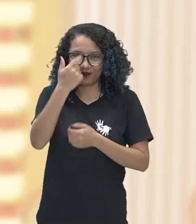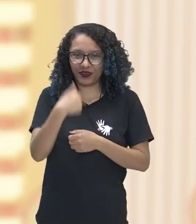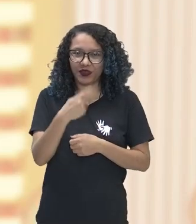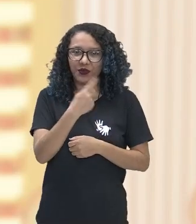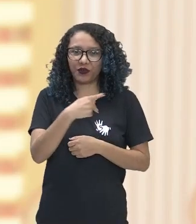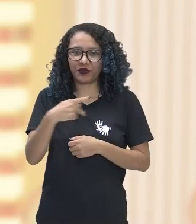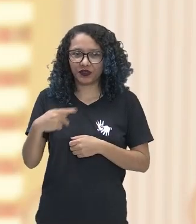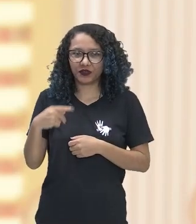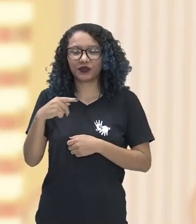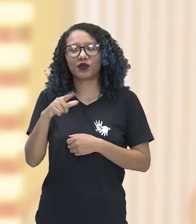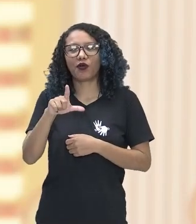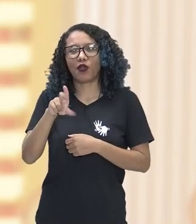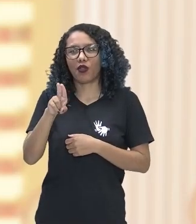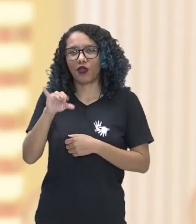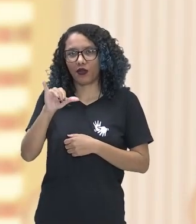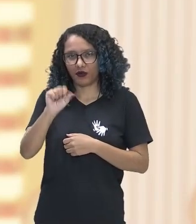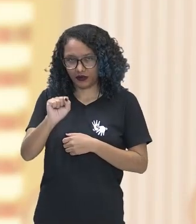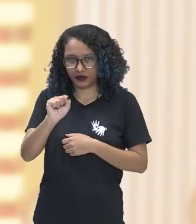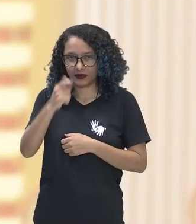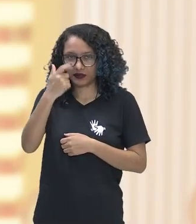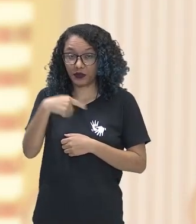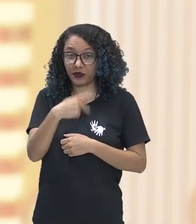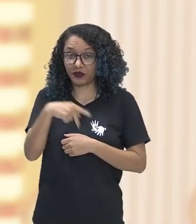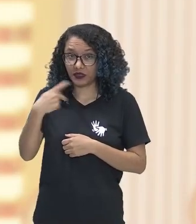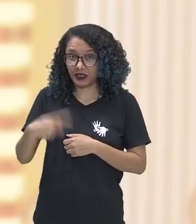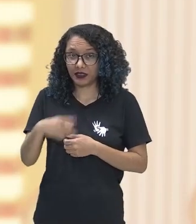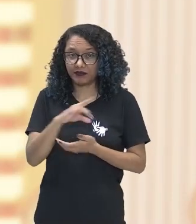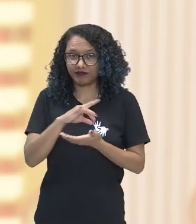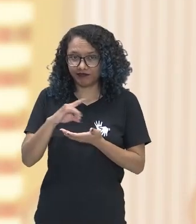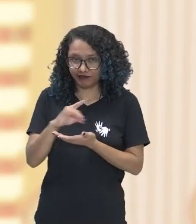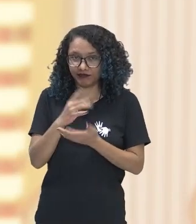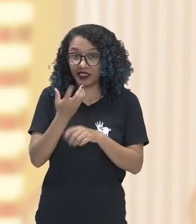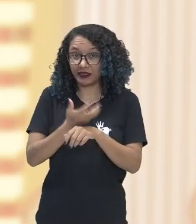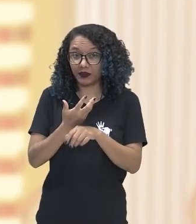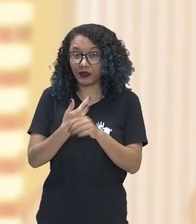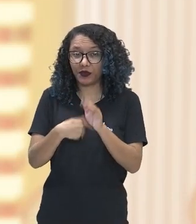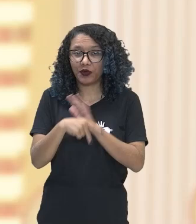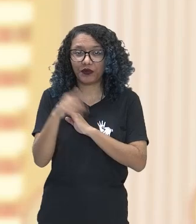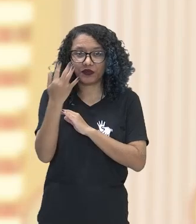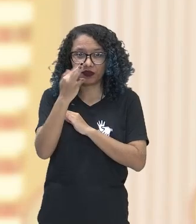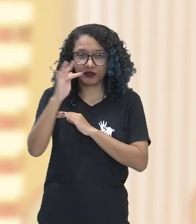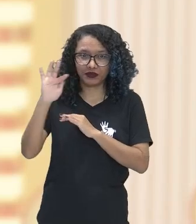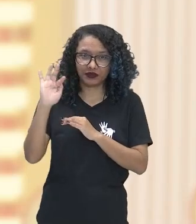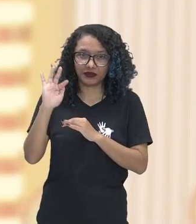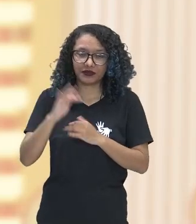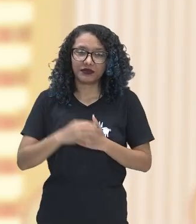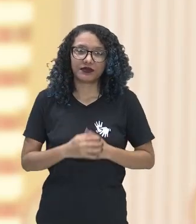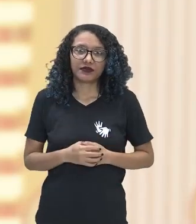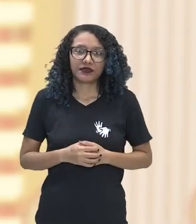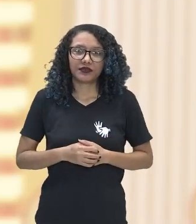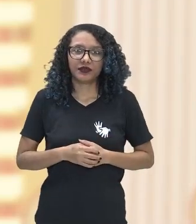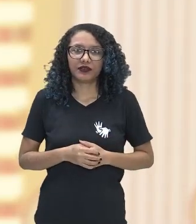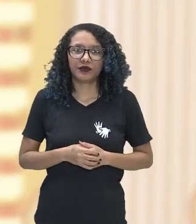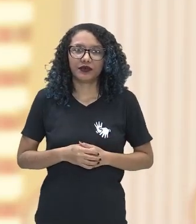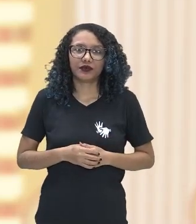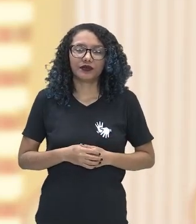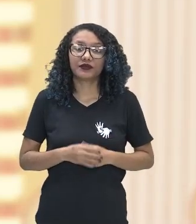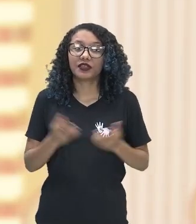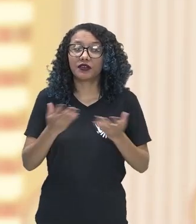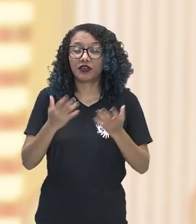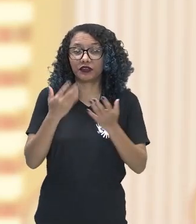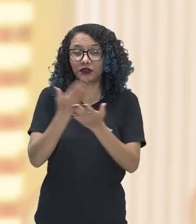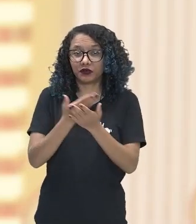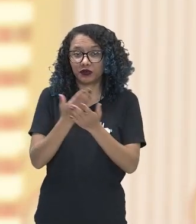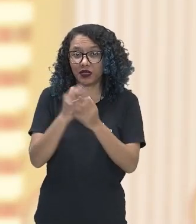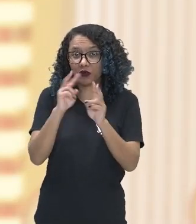Luiz Cláudio, sou professor aqui do Centro de Mídia de Filosofia e vamos trabalhar hoje um conteúdo interessante cujo